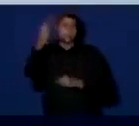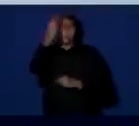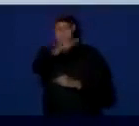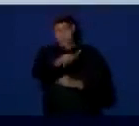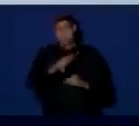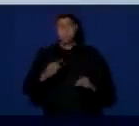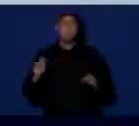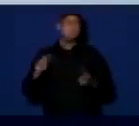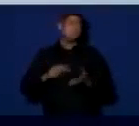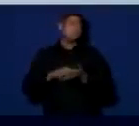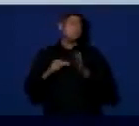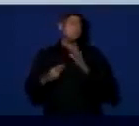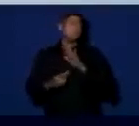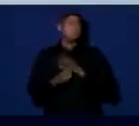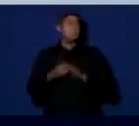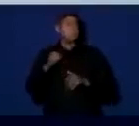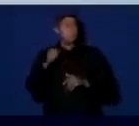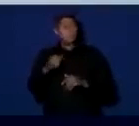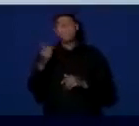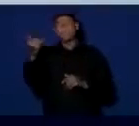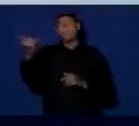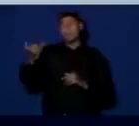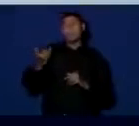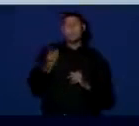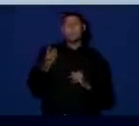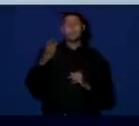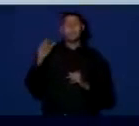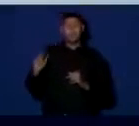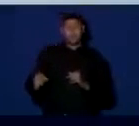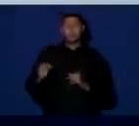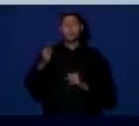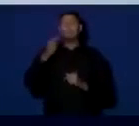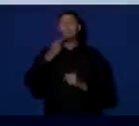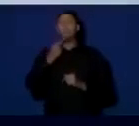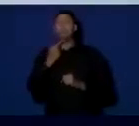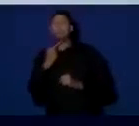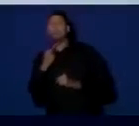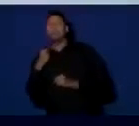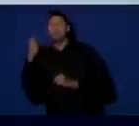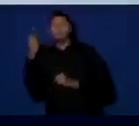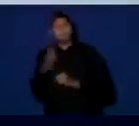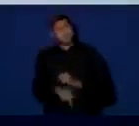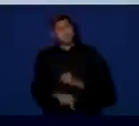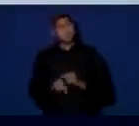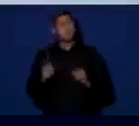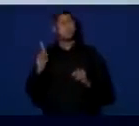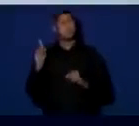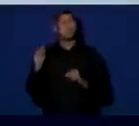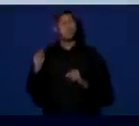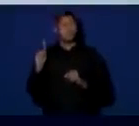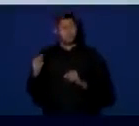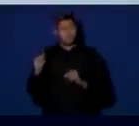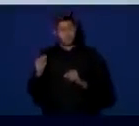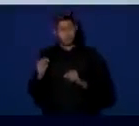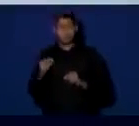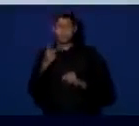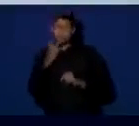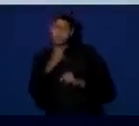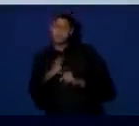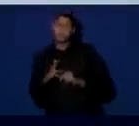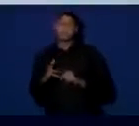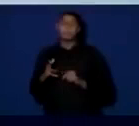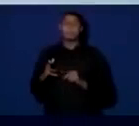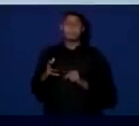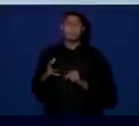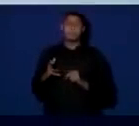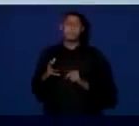deles. Ou seja, o que eles estavam nos dizendo é que eles intencionalmente iam ficar atrás da curva, né? O